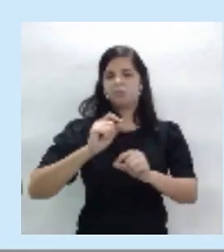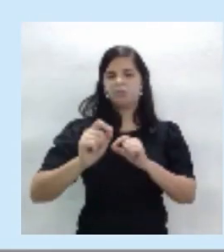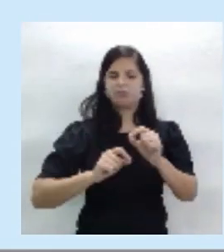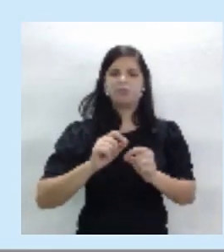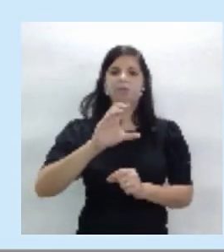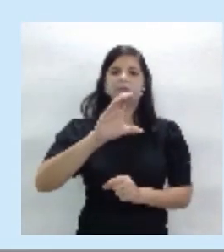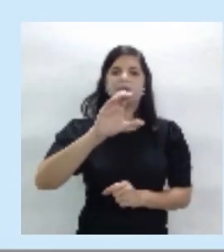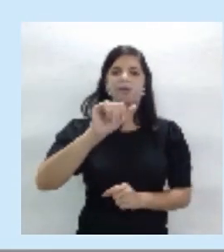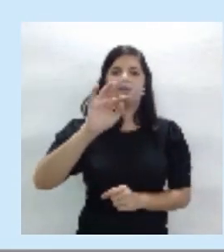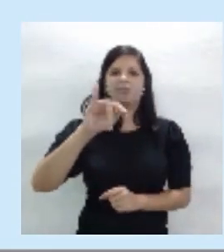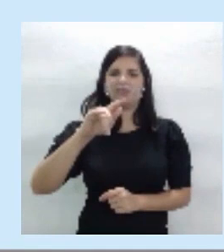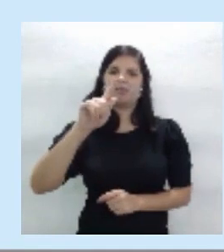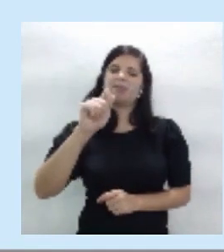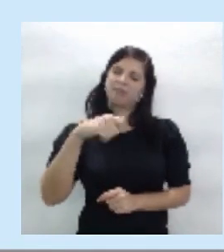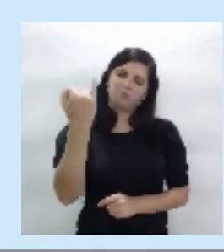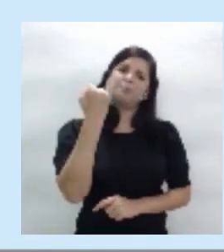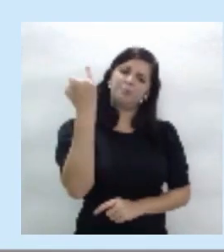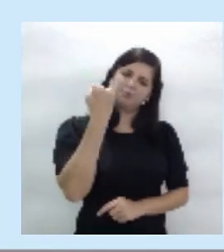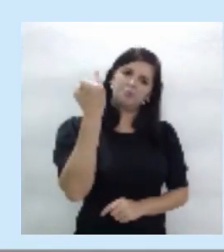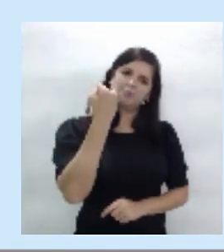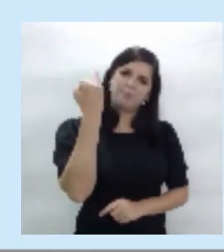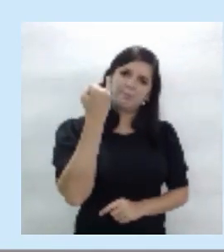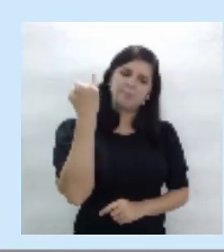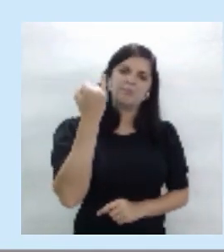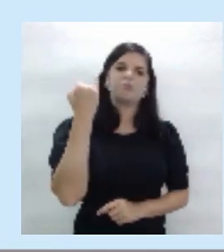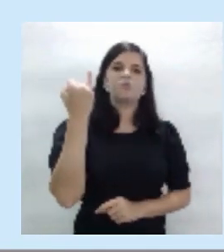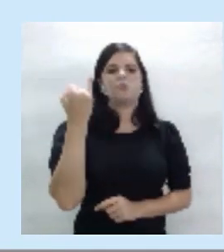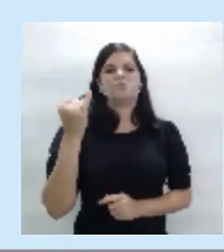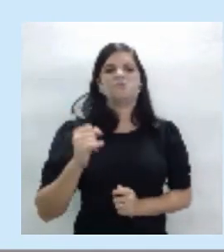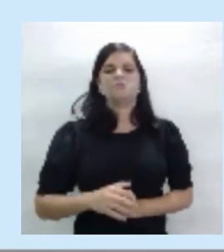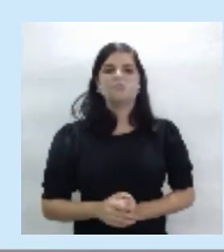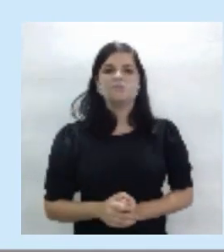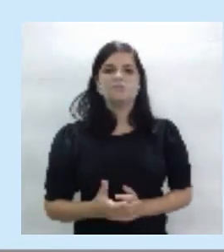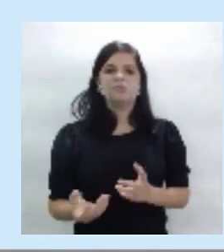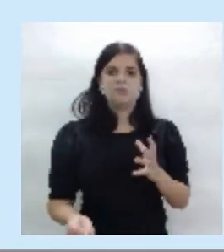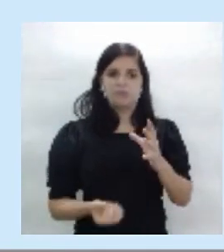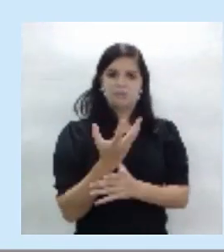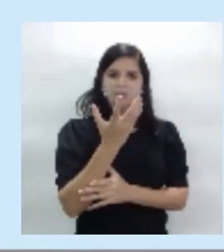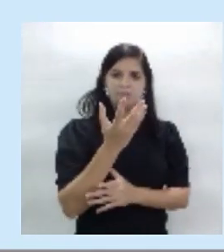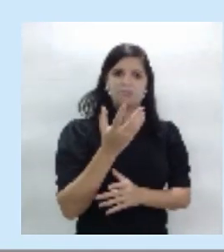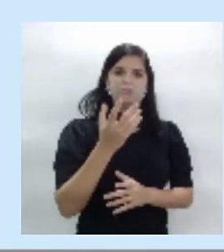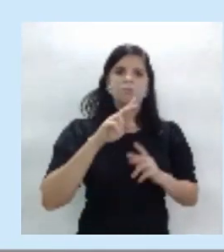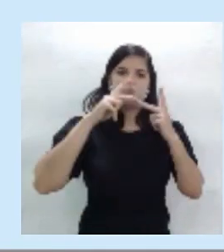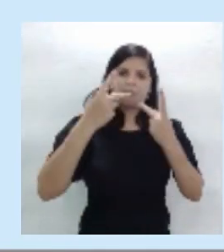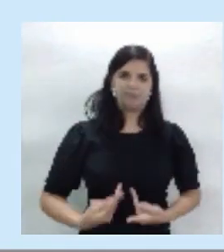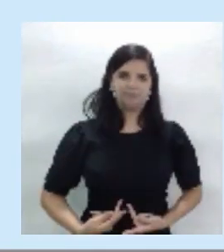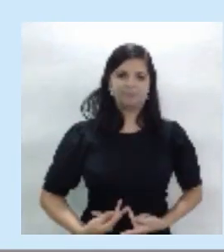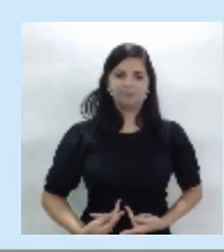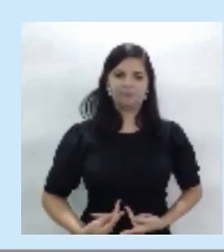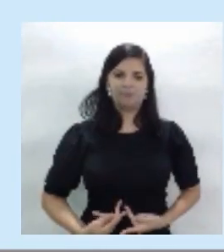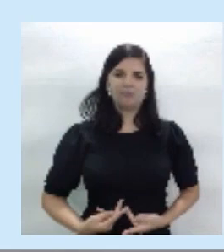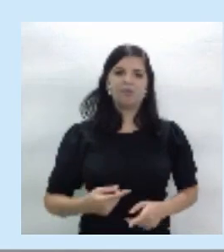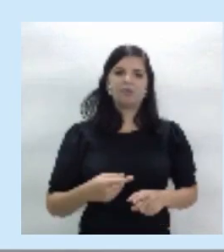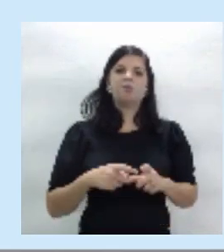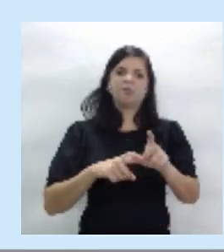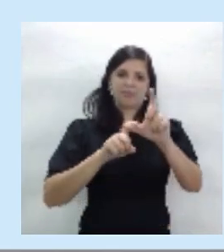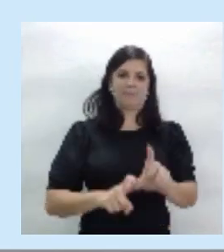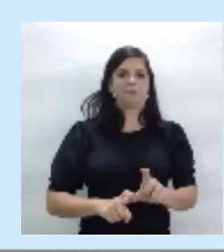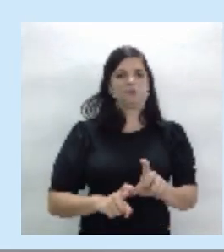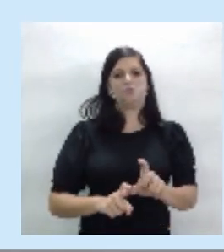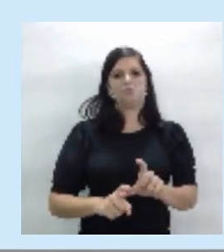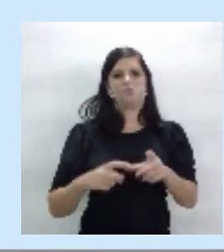bioma da Caatinga ele é muito importante para também a composição aí de seres humanos. A gente depende muito desse